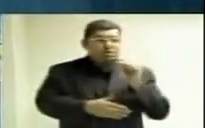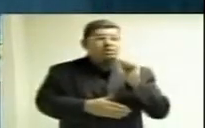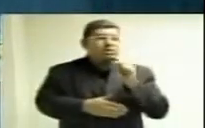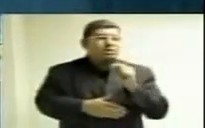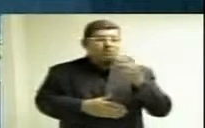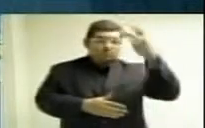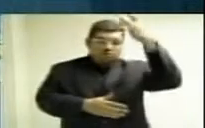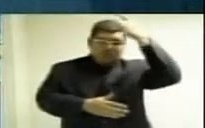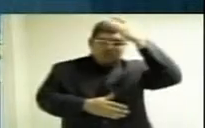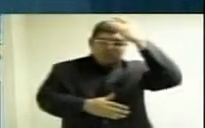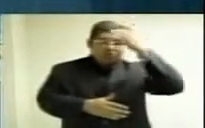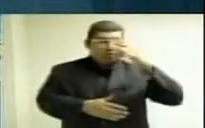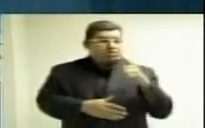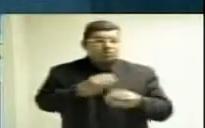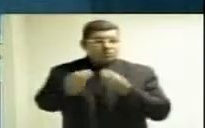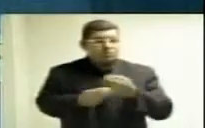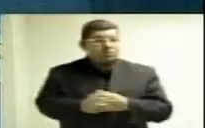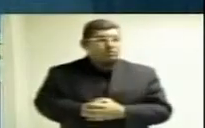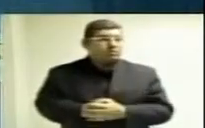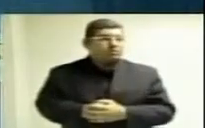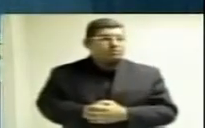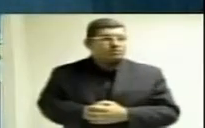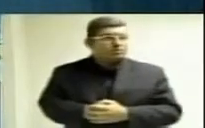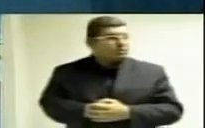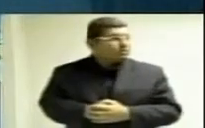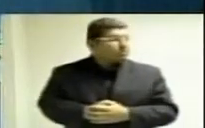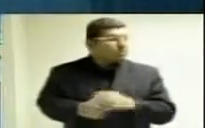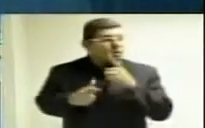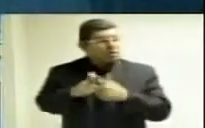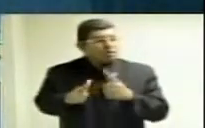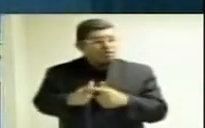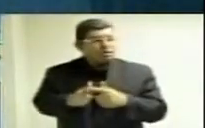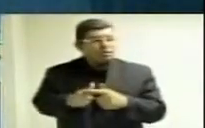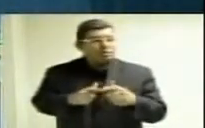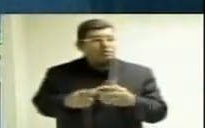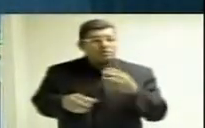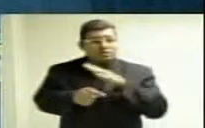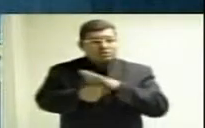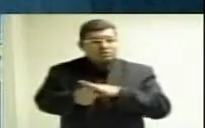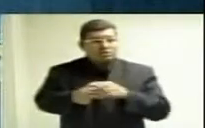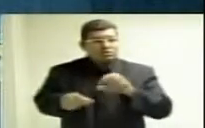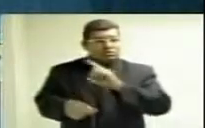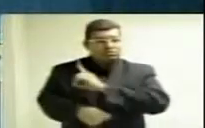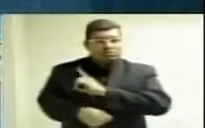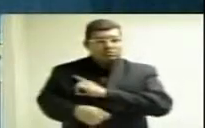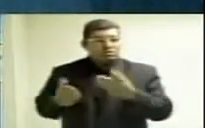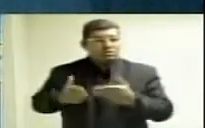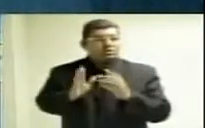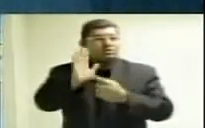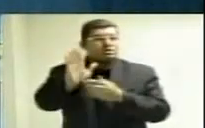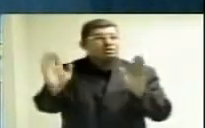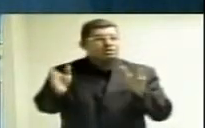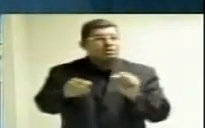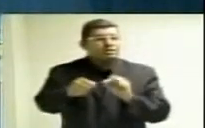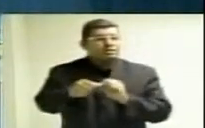algo absolutamente insustentável. A situação de superlotação das delegacias